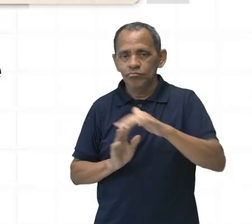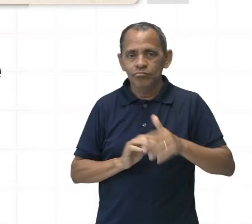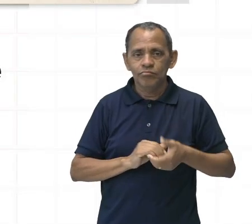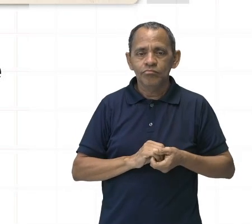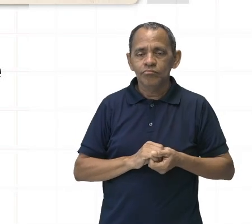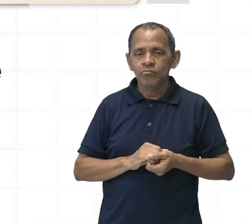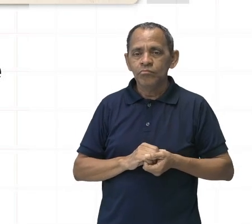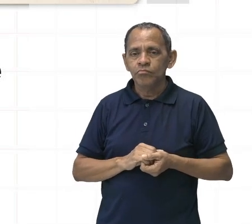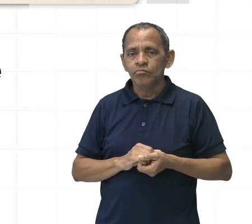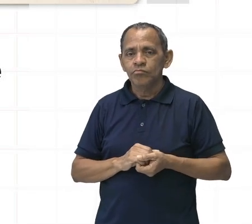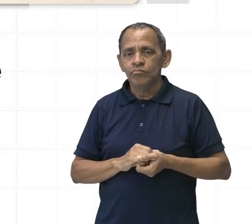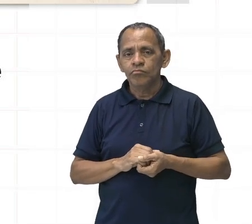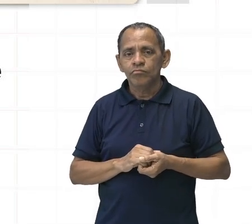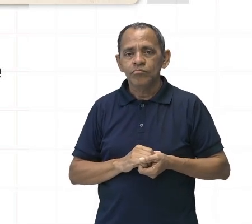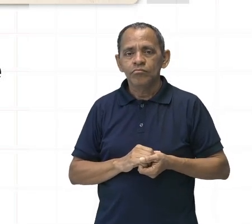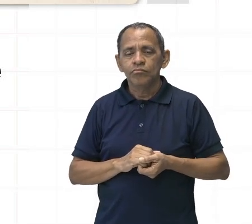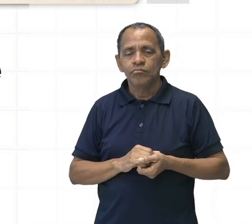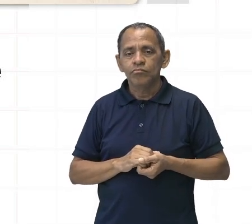Vamos lá, gente.